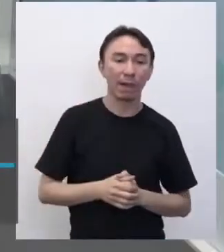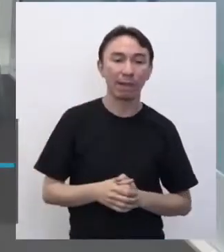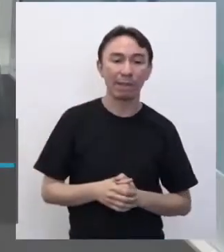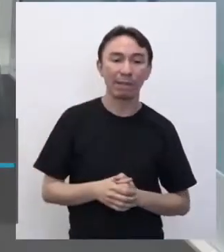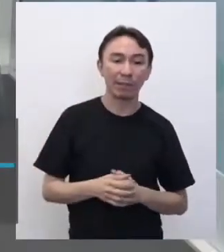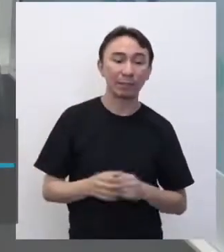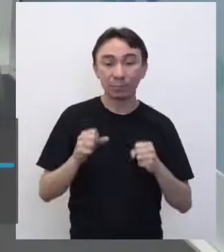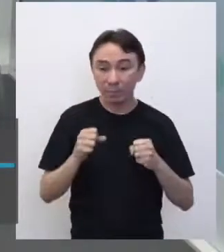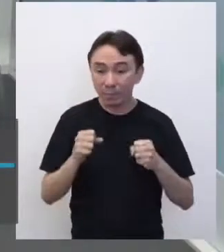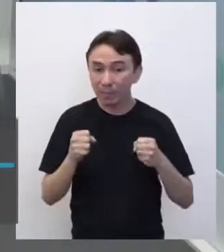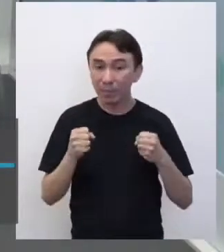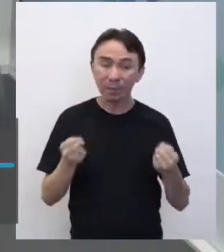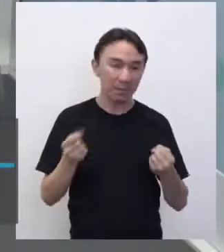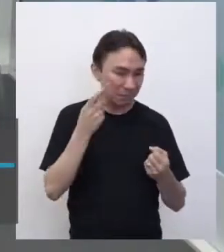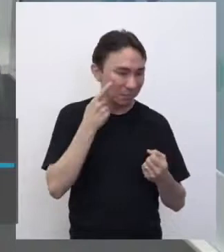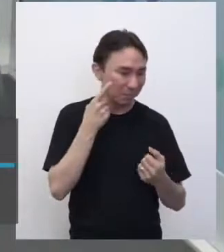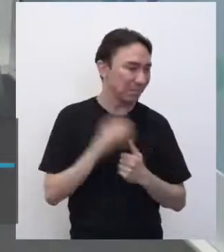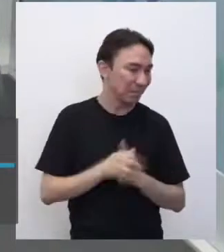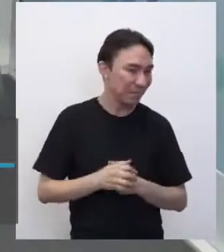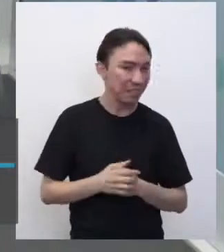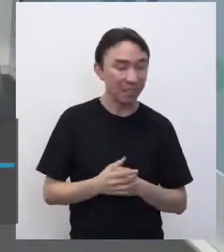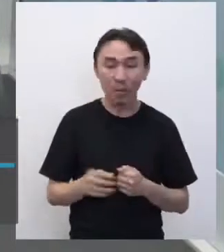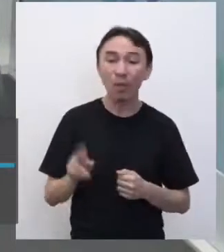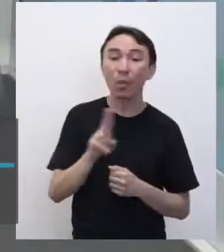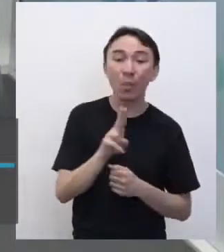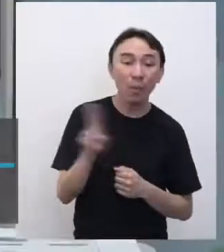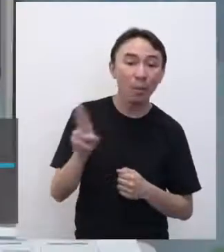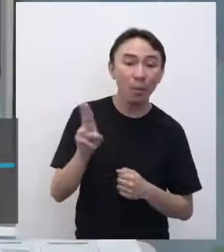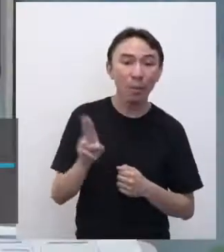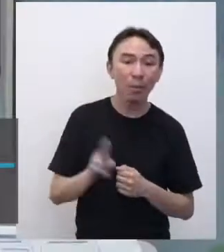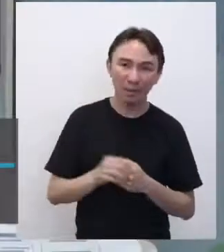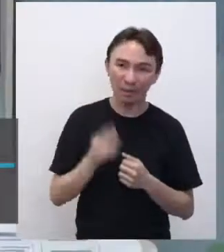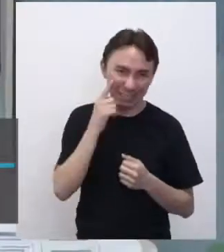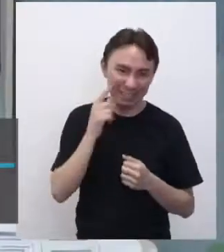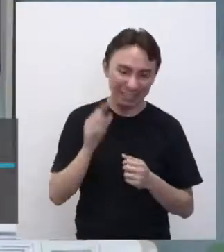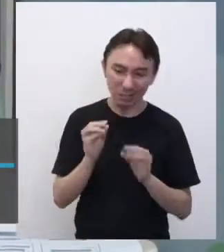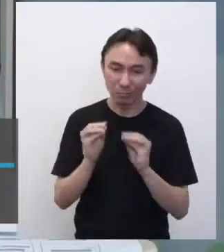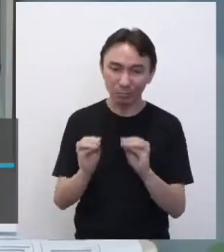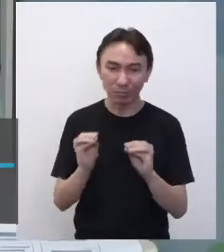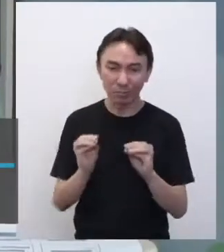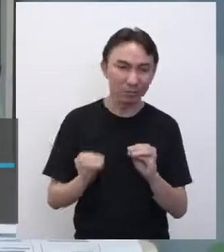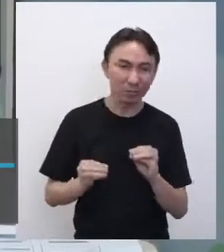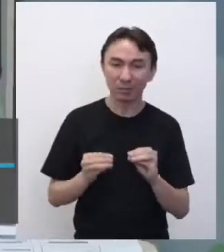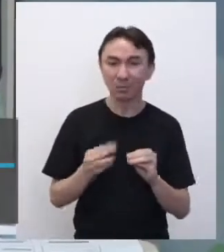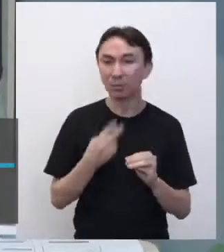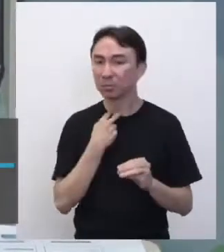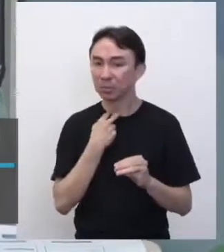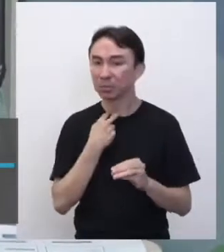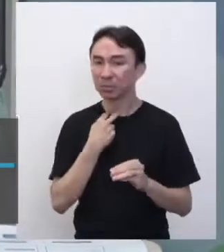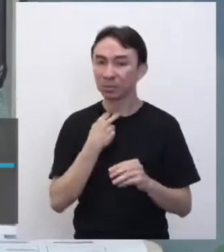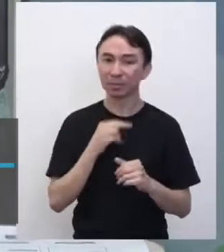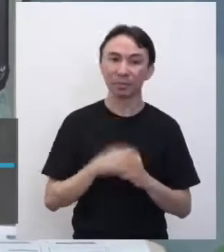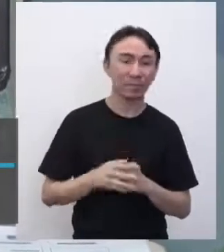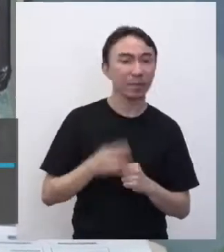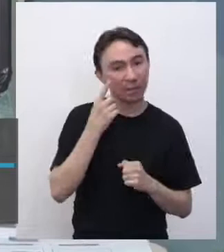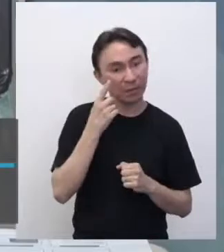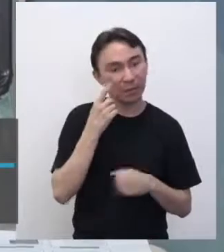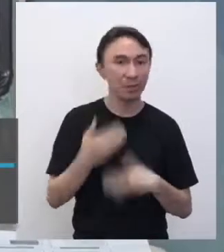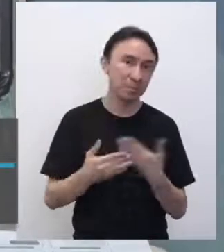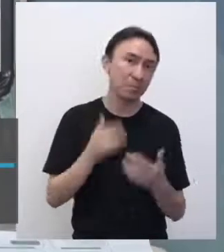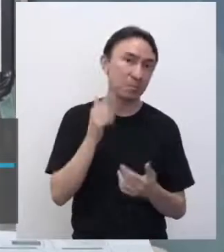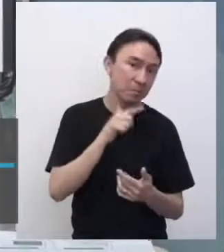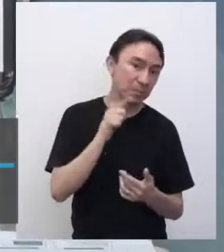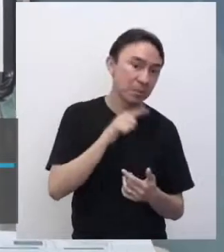nome do editor, porque eu não posso. Não. A gente não pode falar o nome do editor. A gente consegue fazer talvez a gente consiga fazer